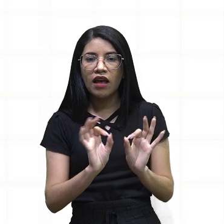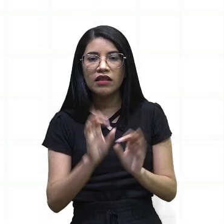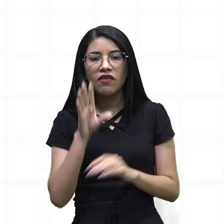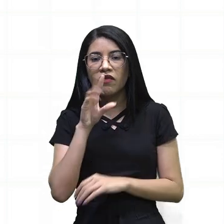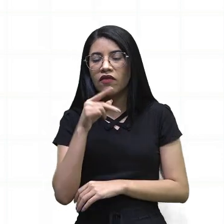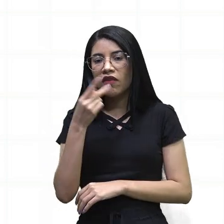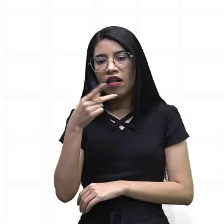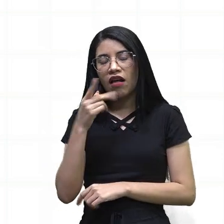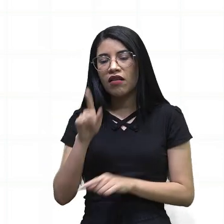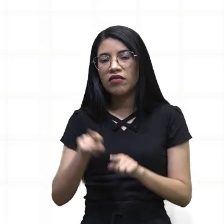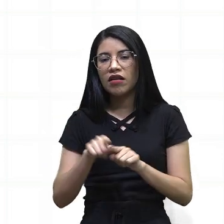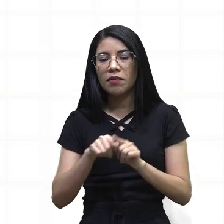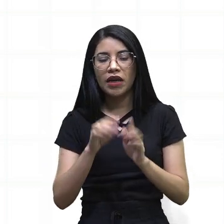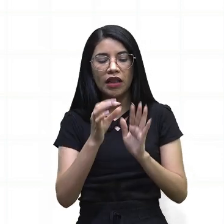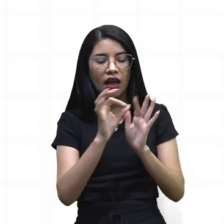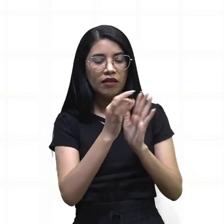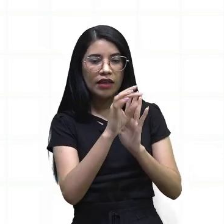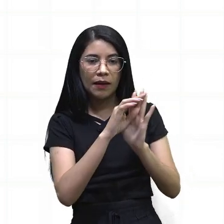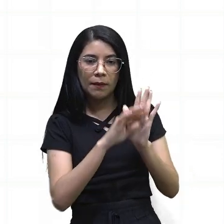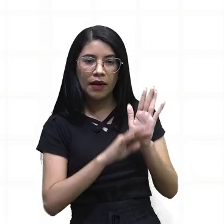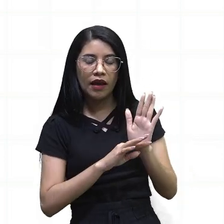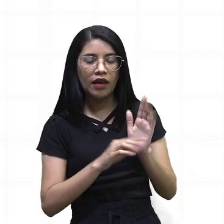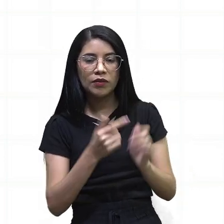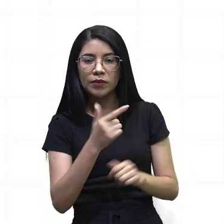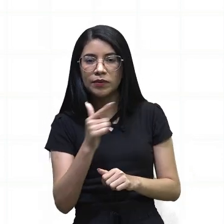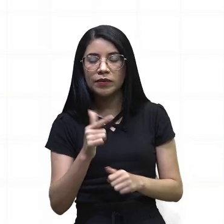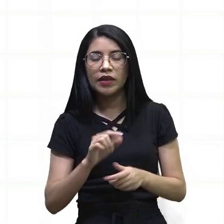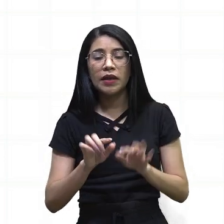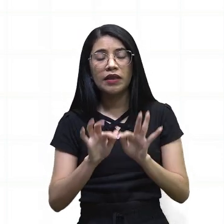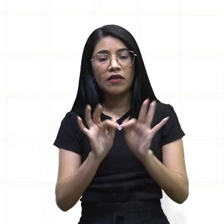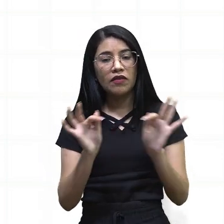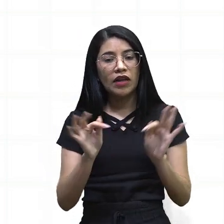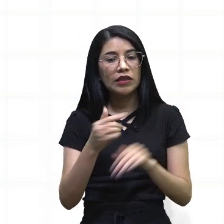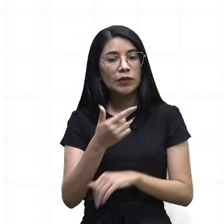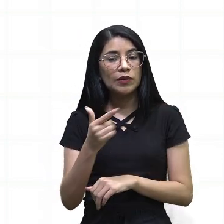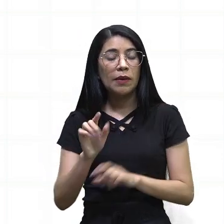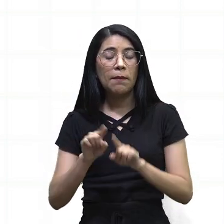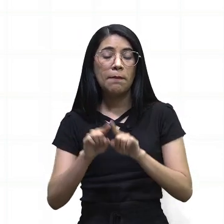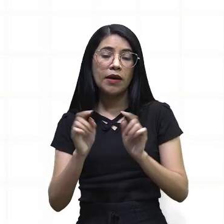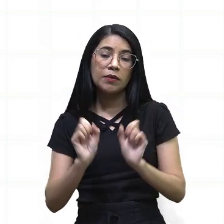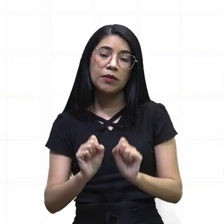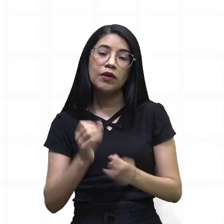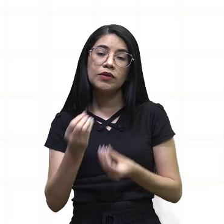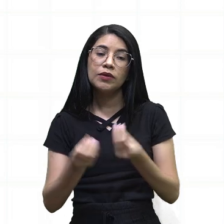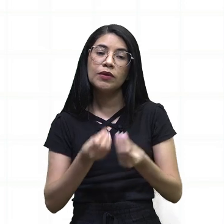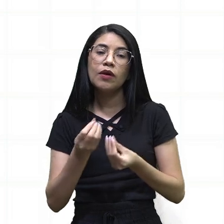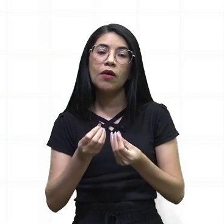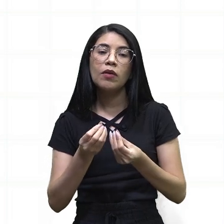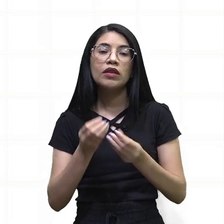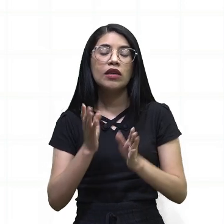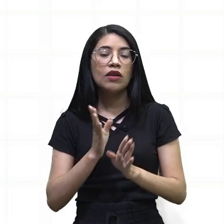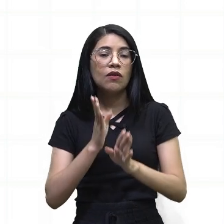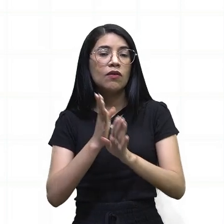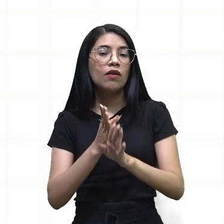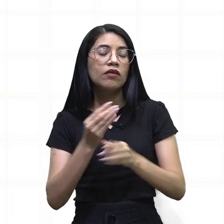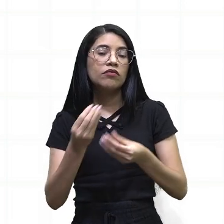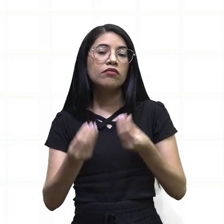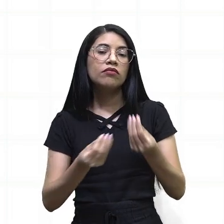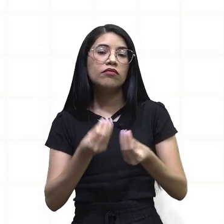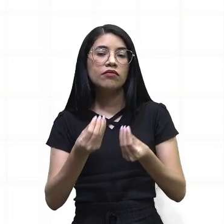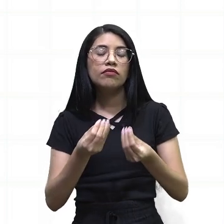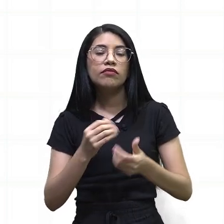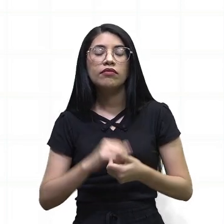falado na oração. Mas, olha só, pode ser o quê? Identificado, pode ser o